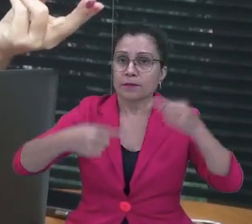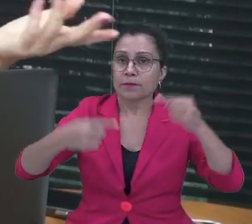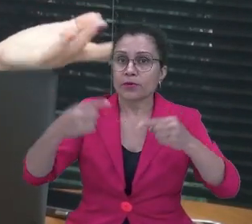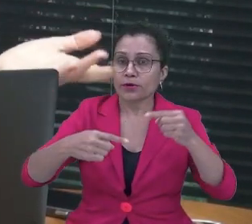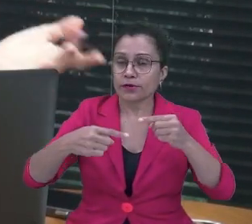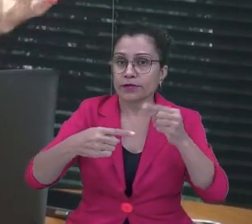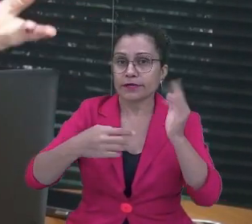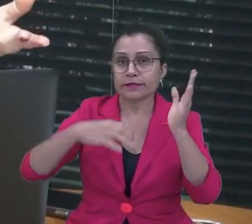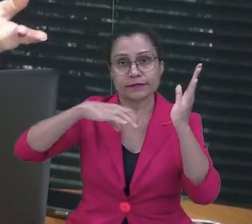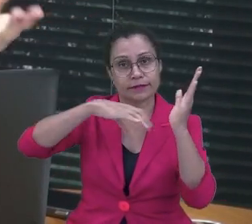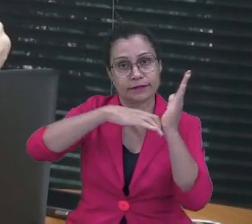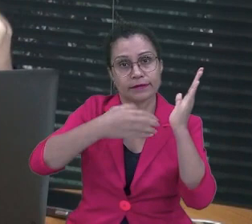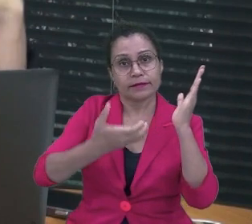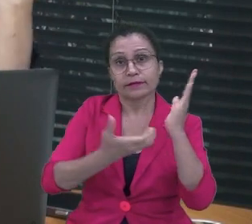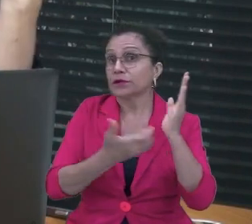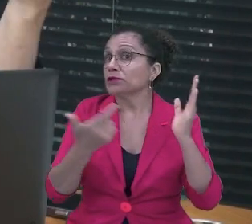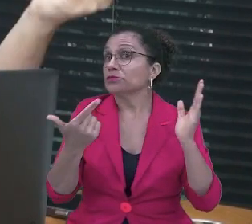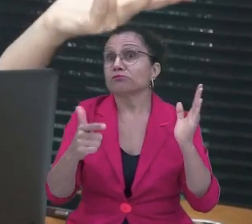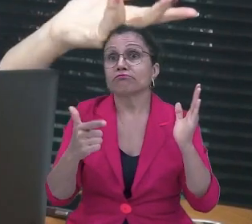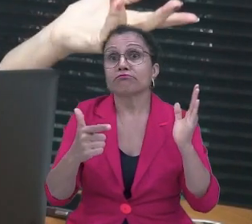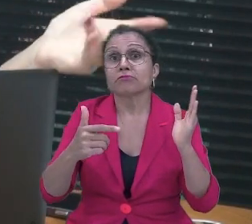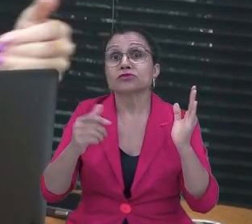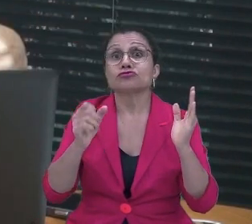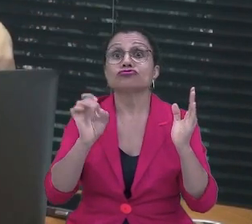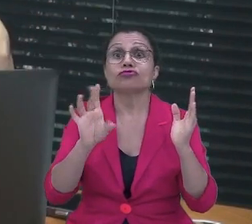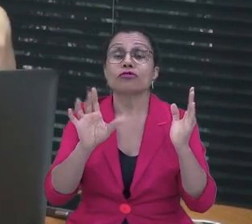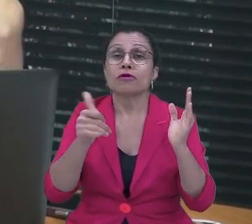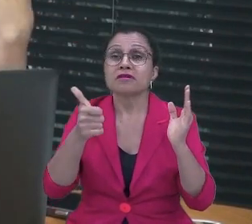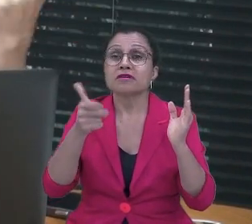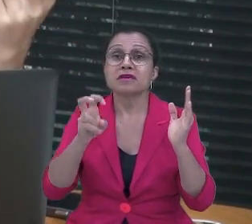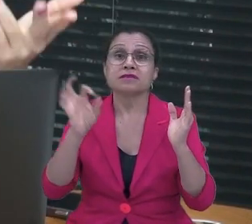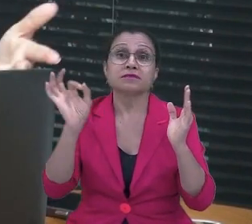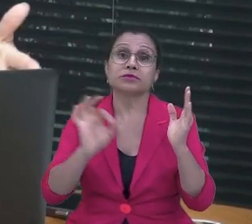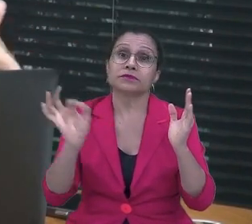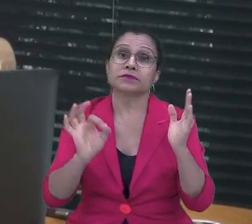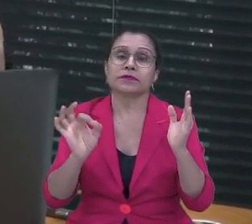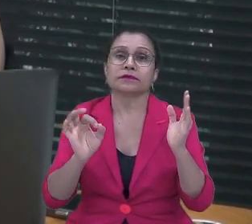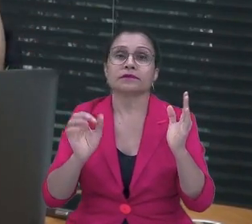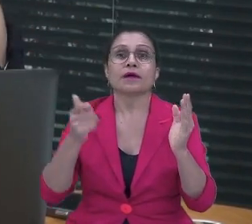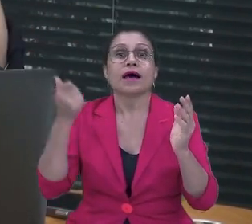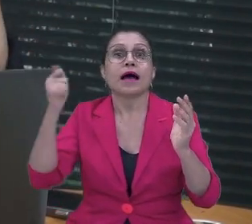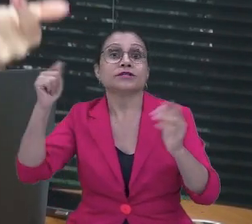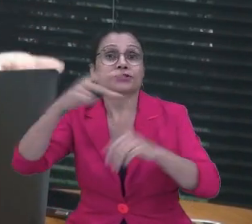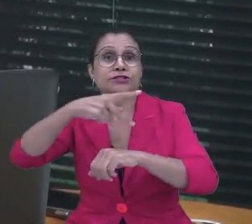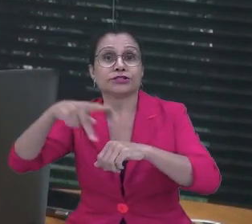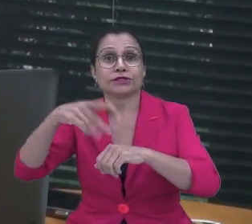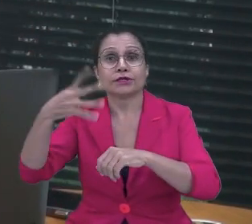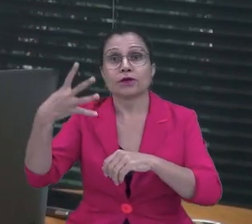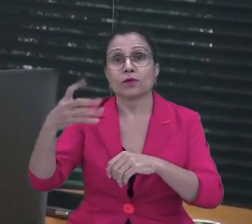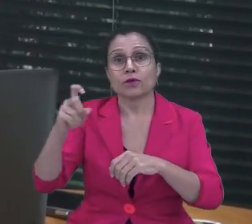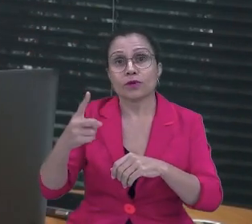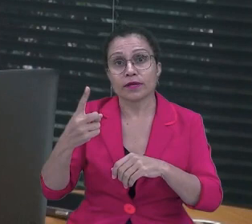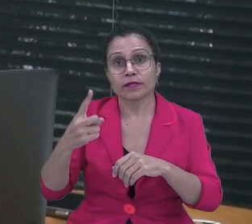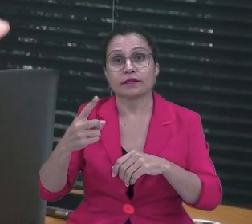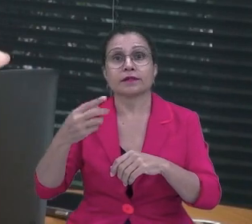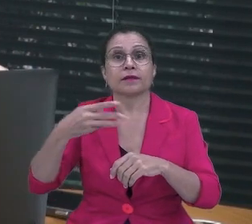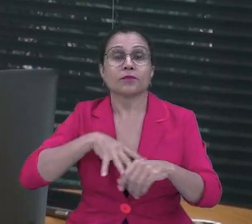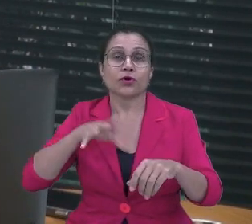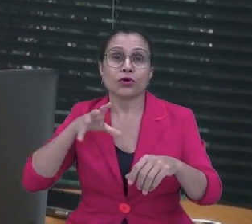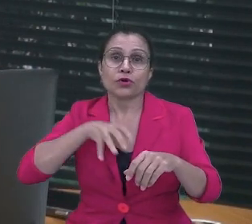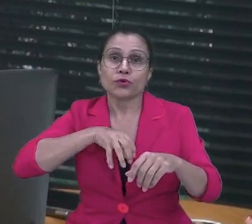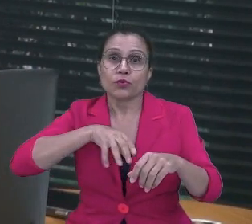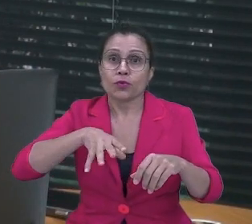e Câmara, não passa de 15%. E aí nós temos outros países aqui, Argentina 41%, Portugal 35%,